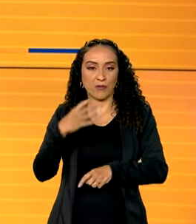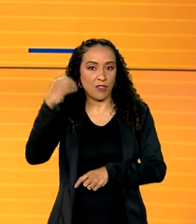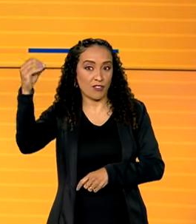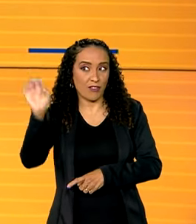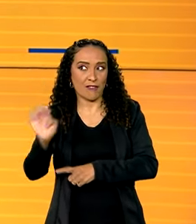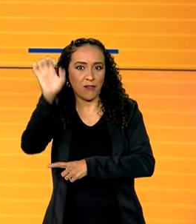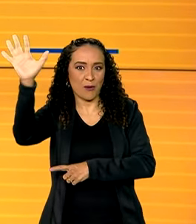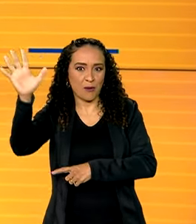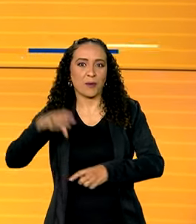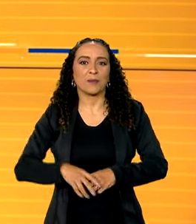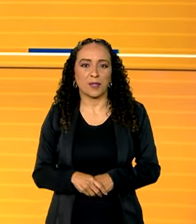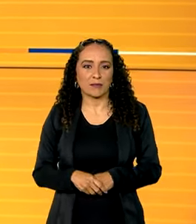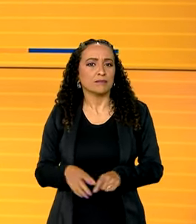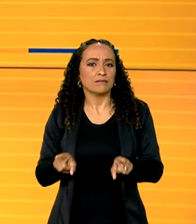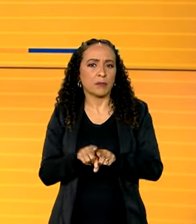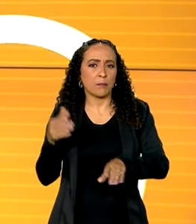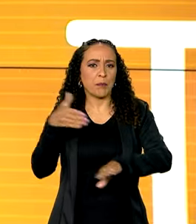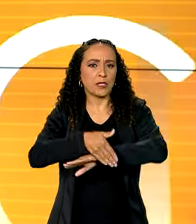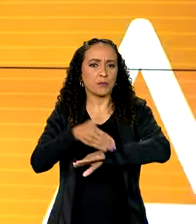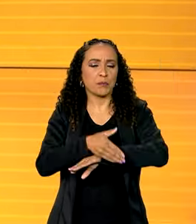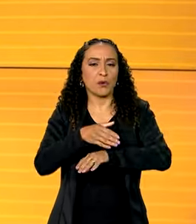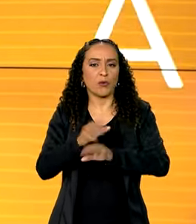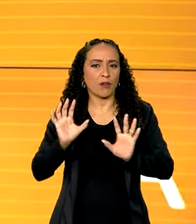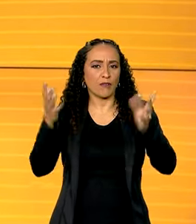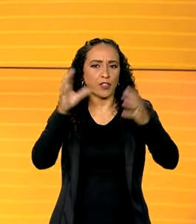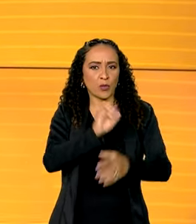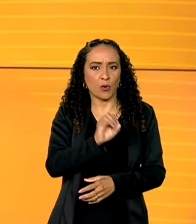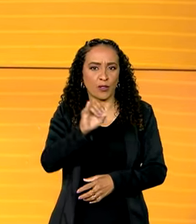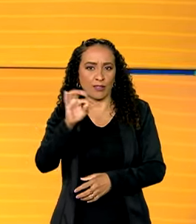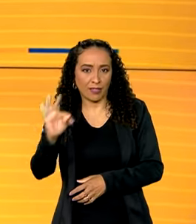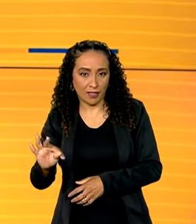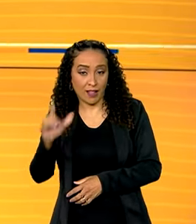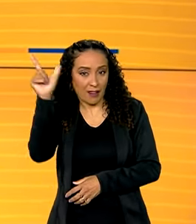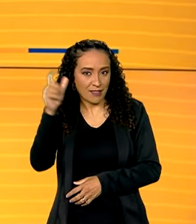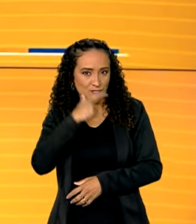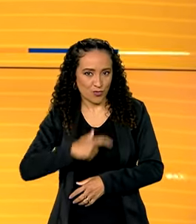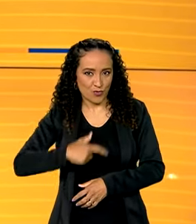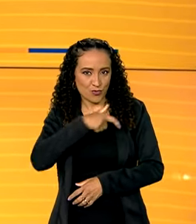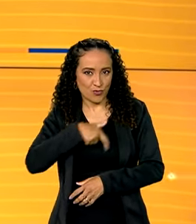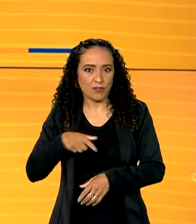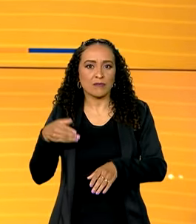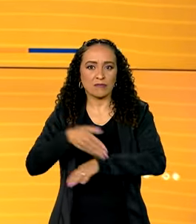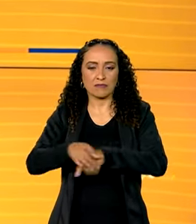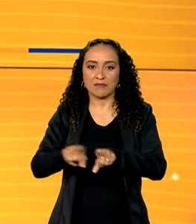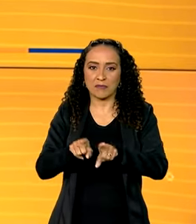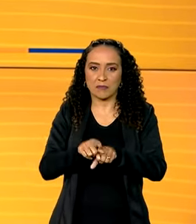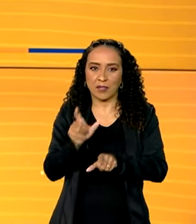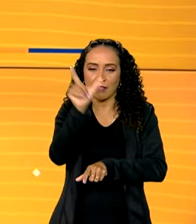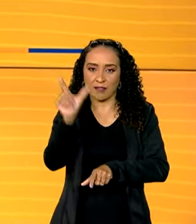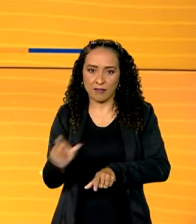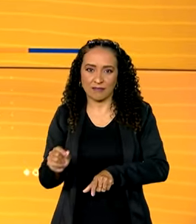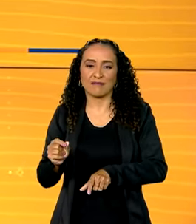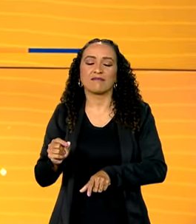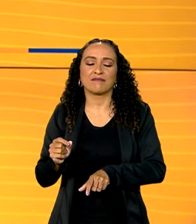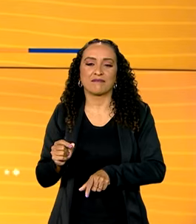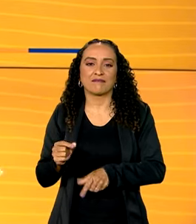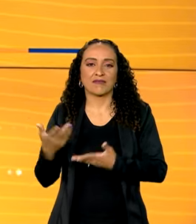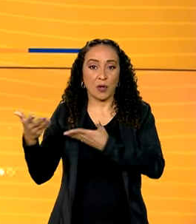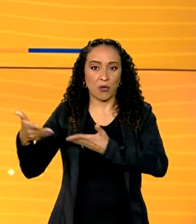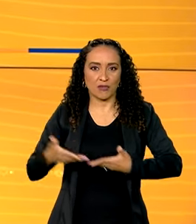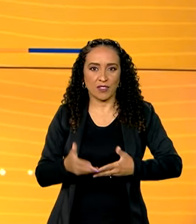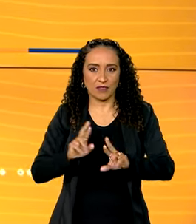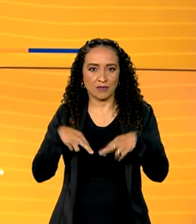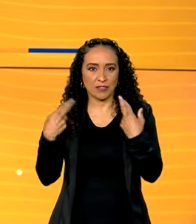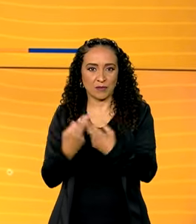viagem à Europa. Além de participar de um evento da OIT na Suíça, o presidente esteve na Itália como convidado da reunião